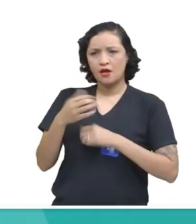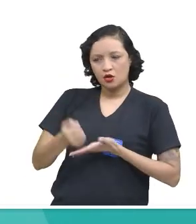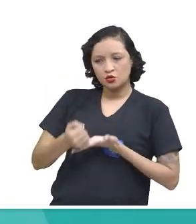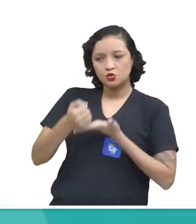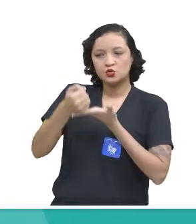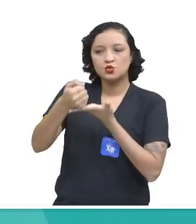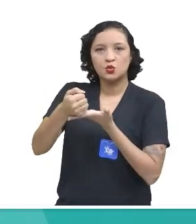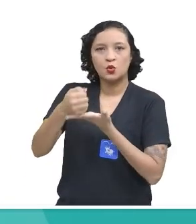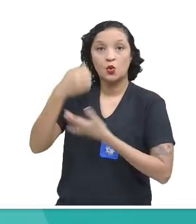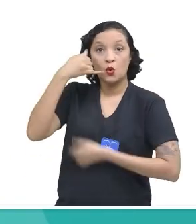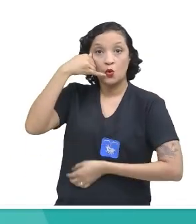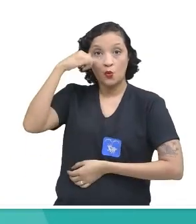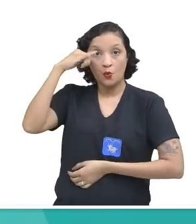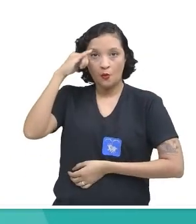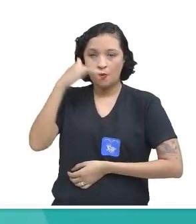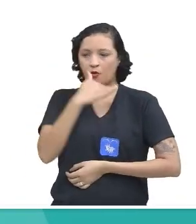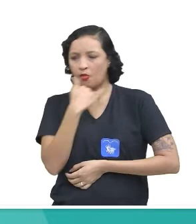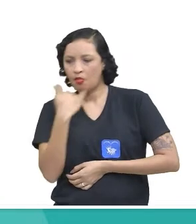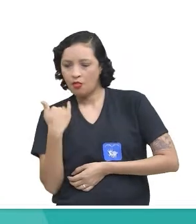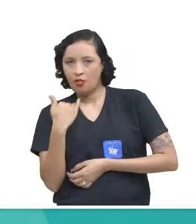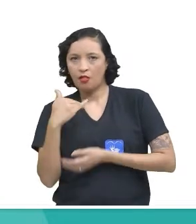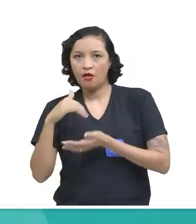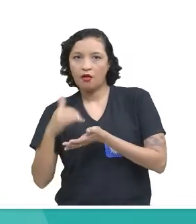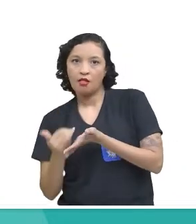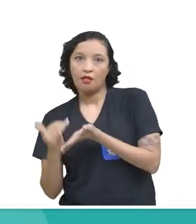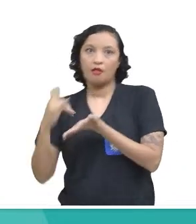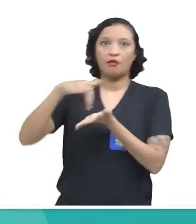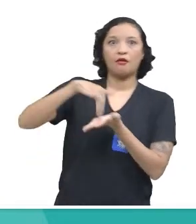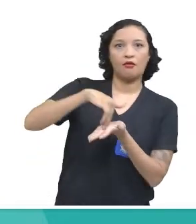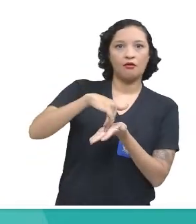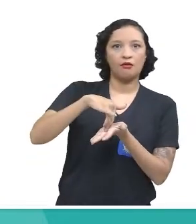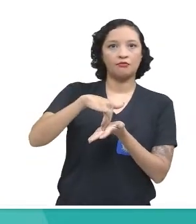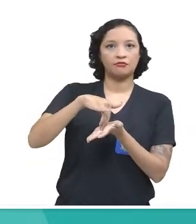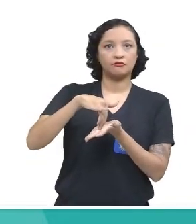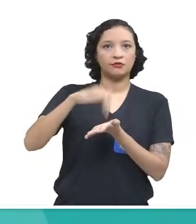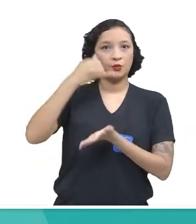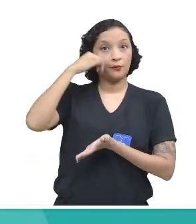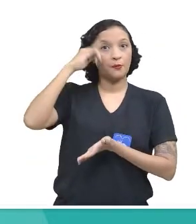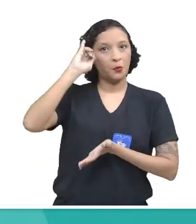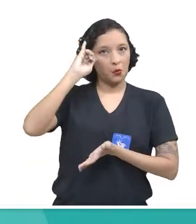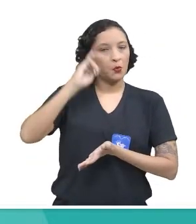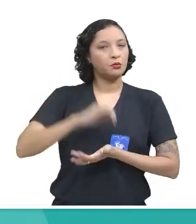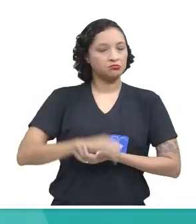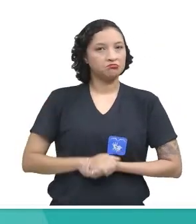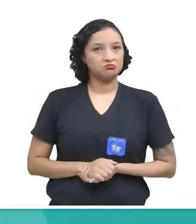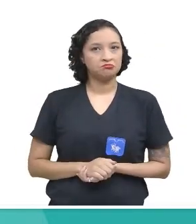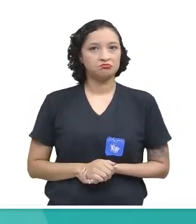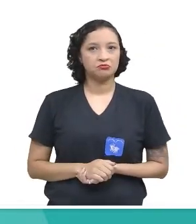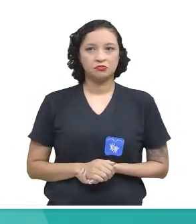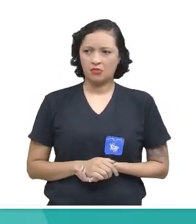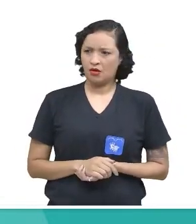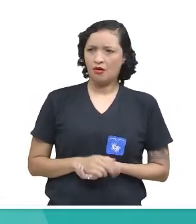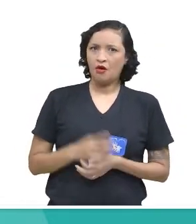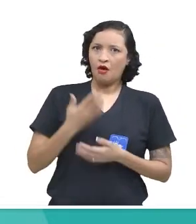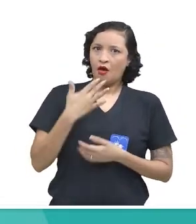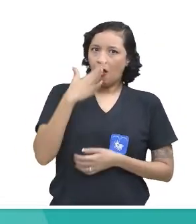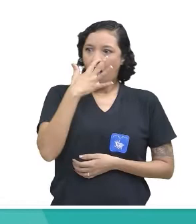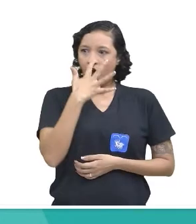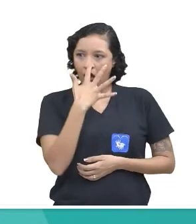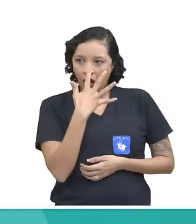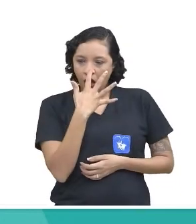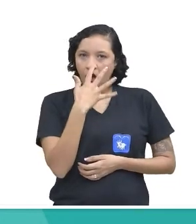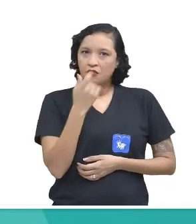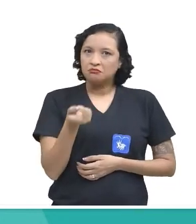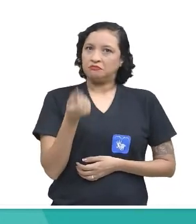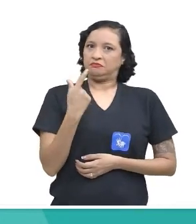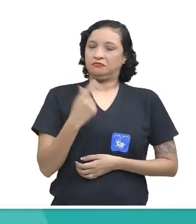que aconteceu? Ressuscitou. E aí já vem a questão do milagre que aconteceu, tá? Então,